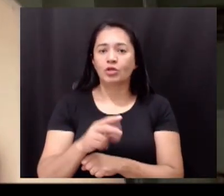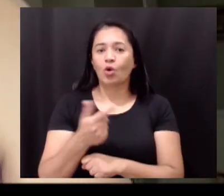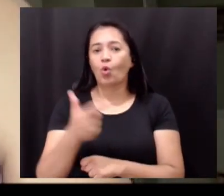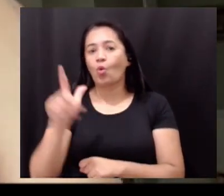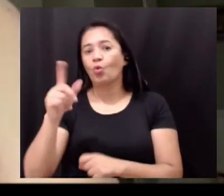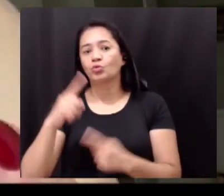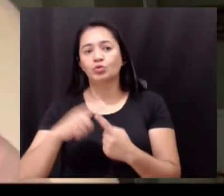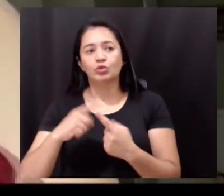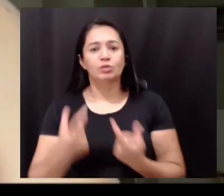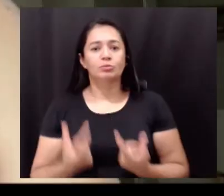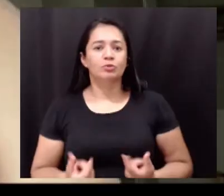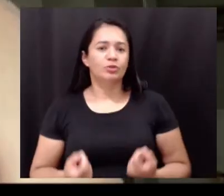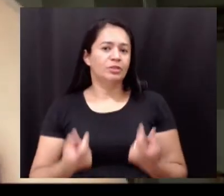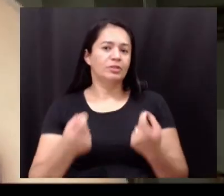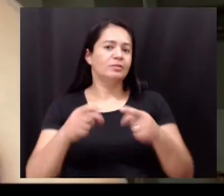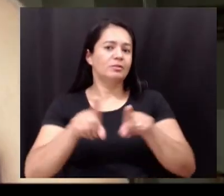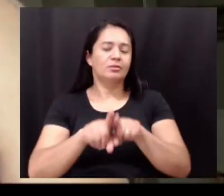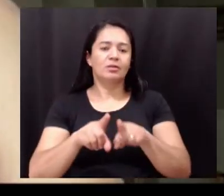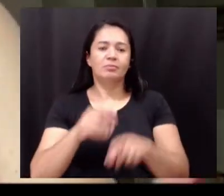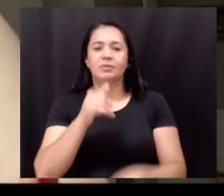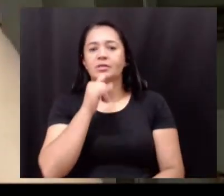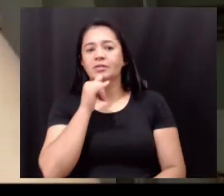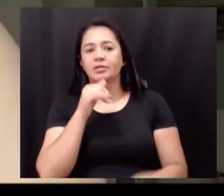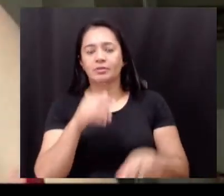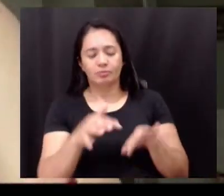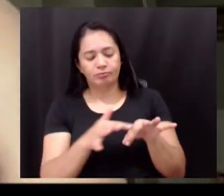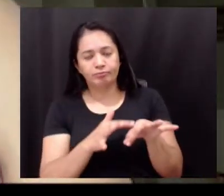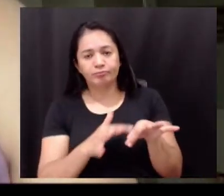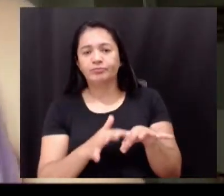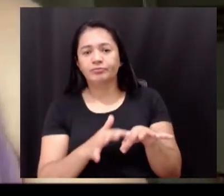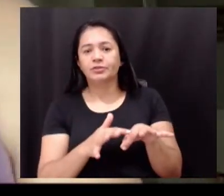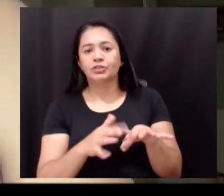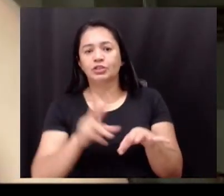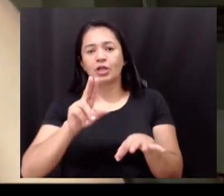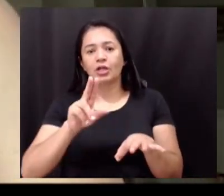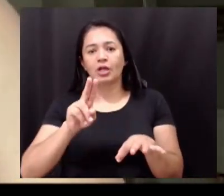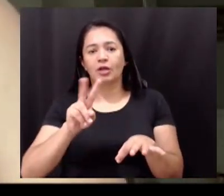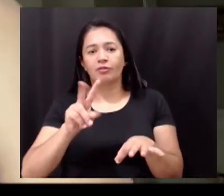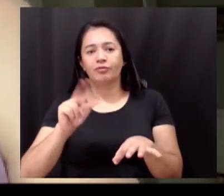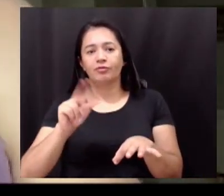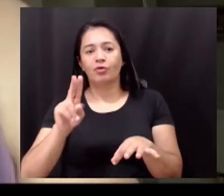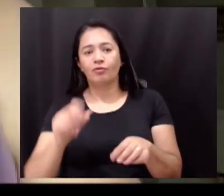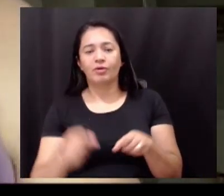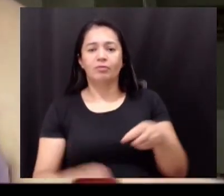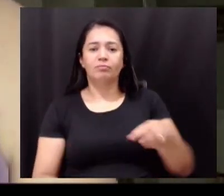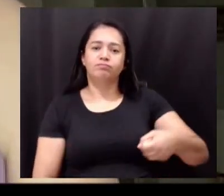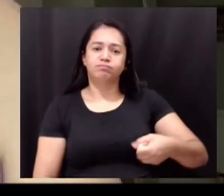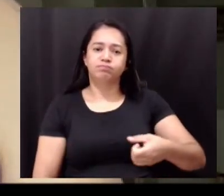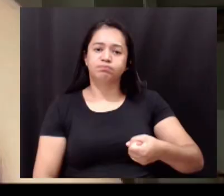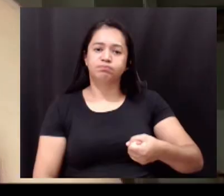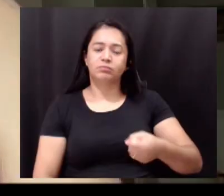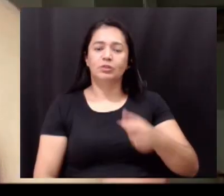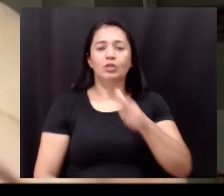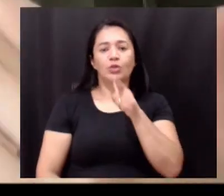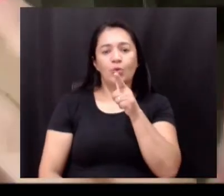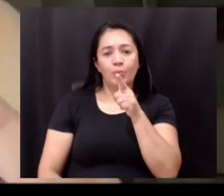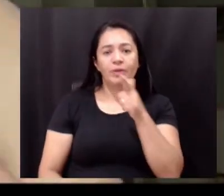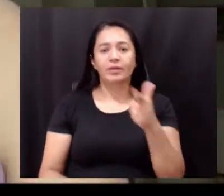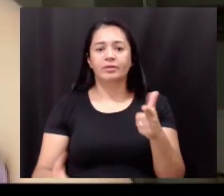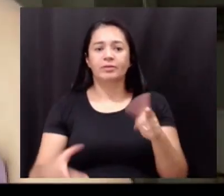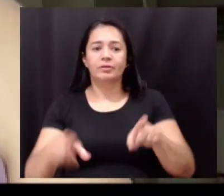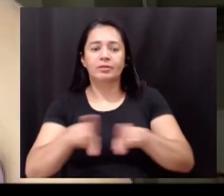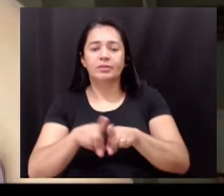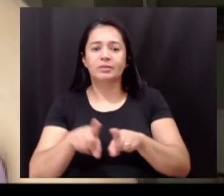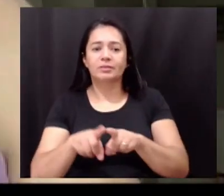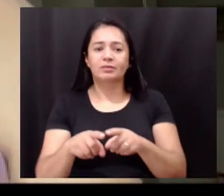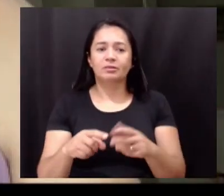exemplo, de vagina, de vulva, canal anal, no homem de pênis e também em ambos de